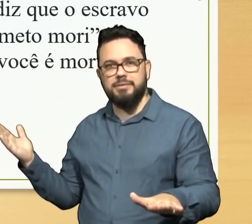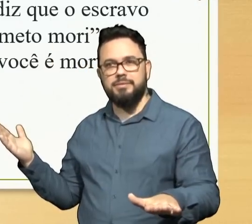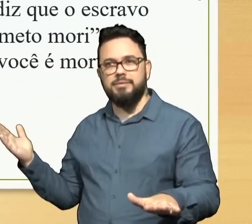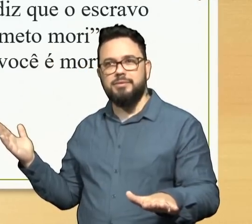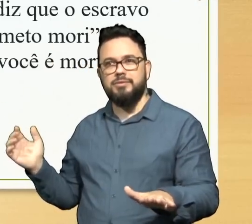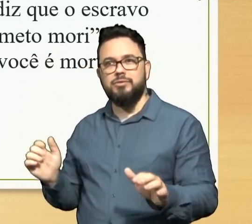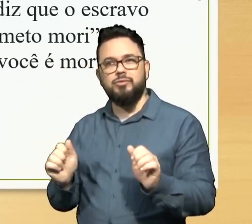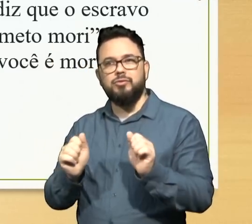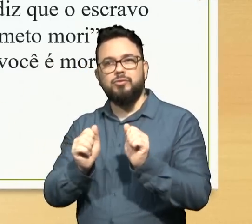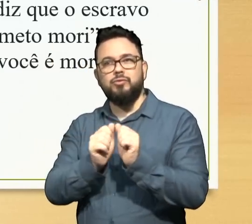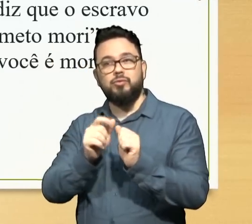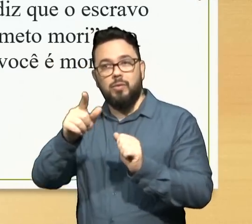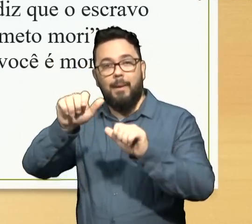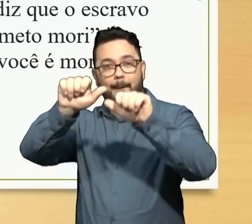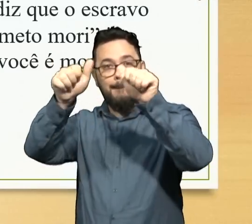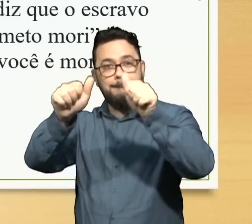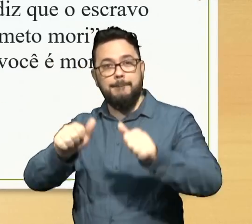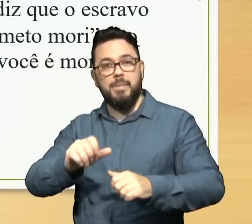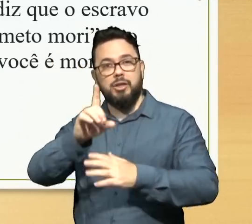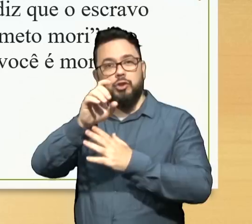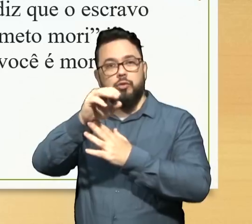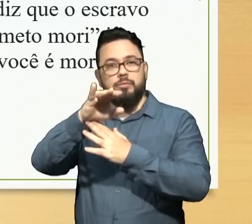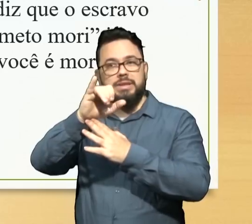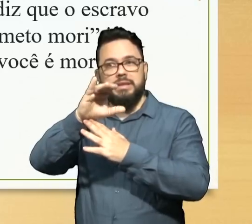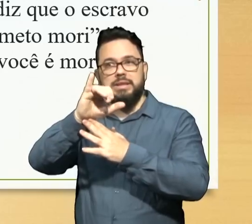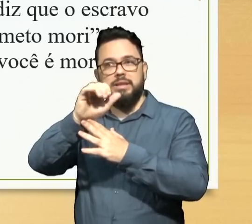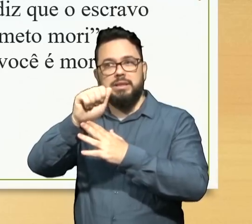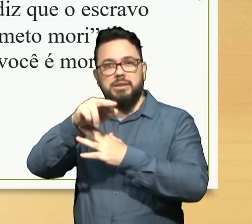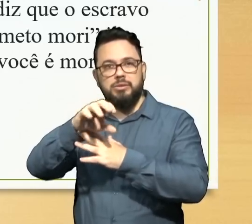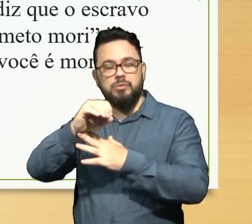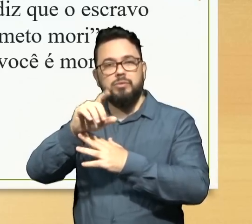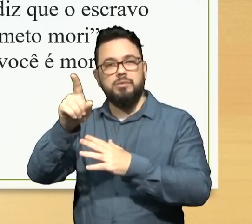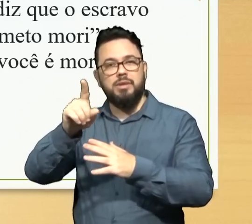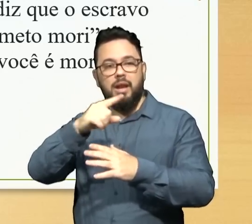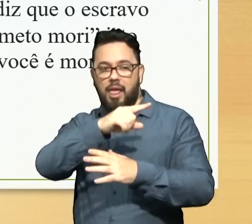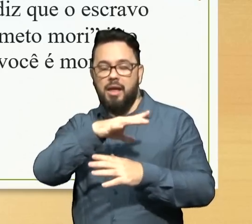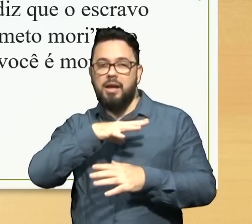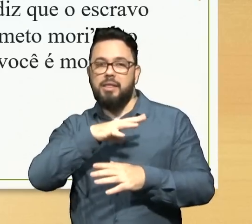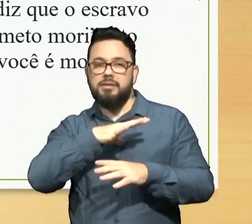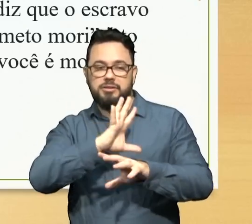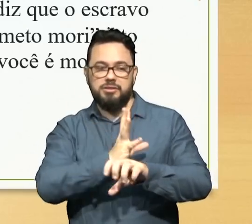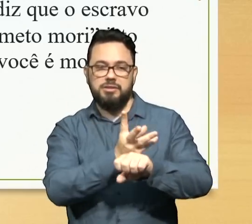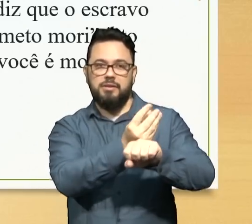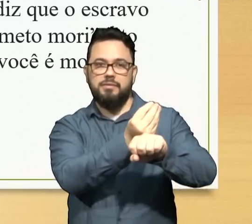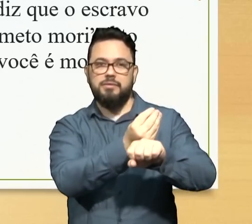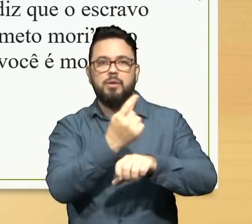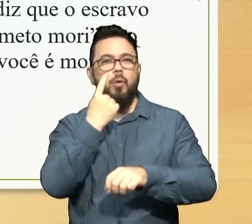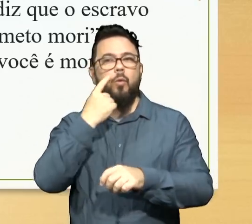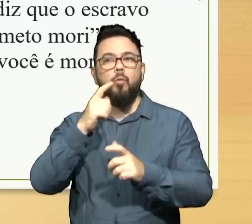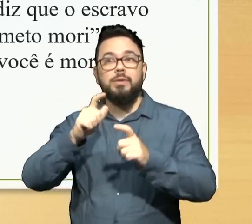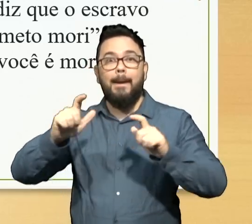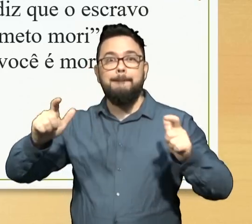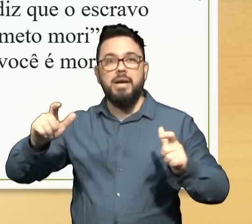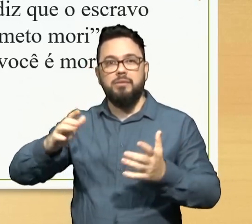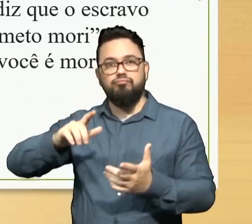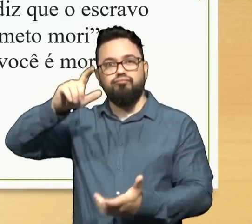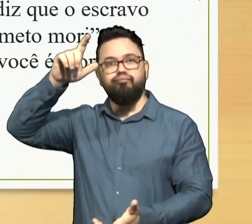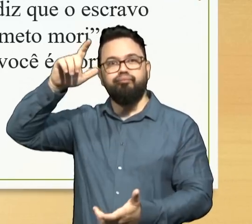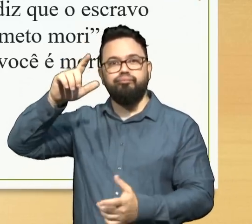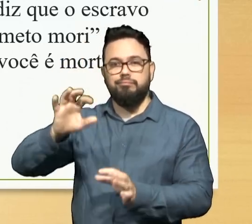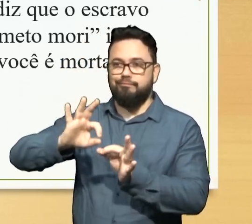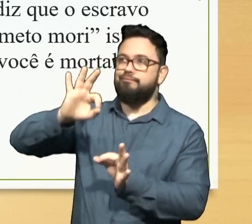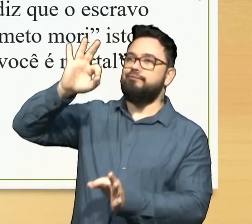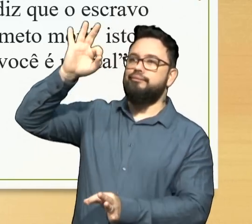de uma estátua de Domiciano que foi encontrado na cidade de Éfeso Olha o tamanho da Estátua e eu eu